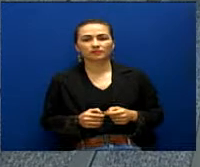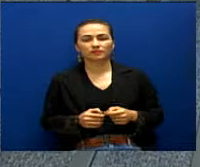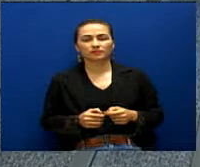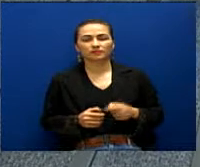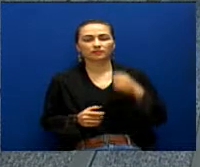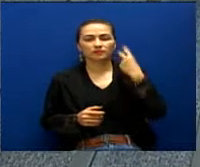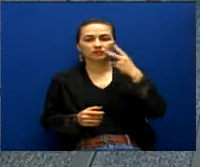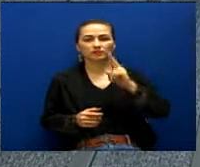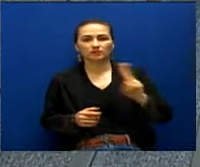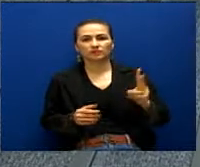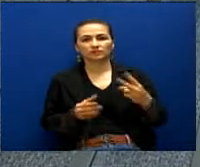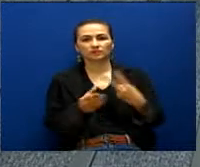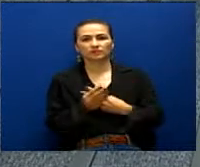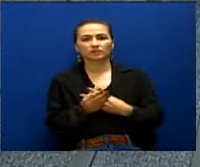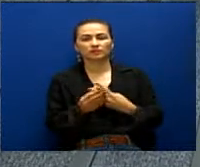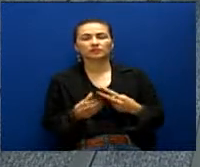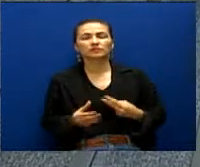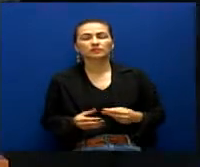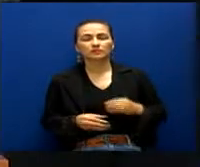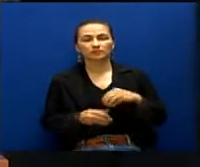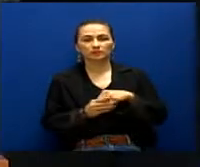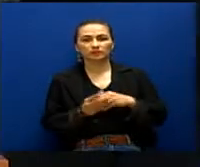Vereador Vitão do Cachorrão, voto.